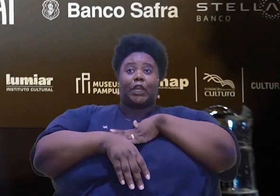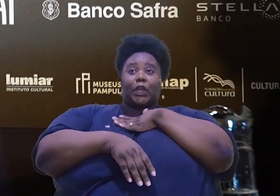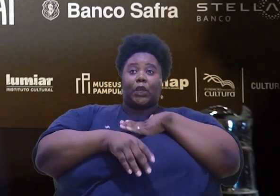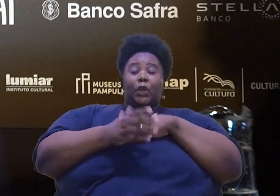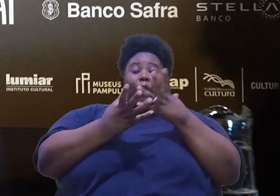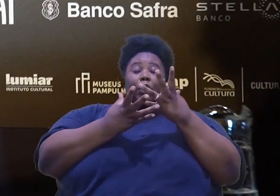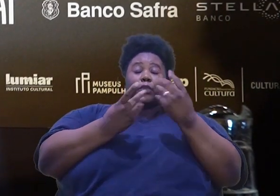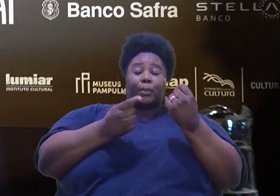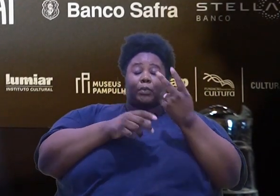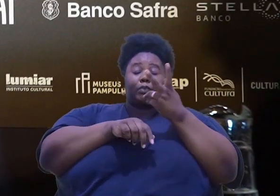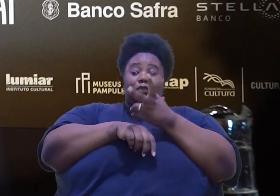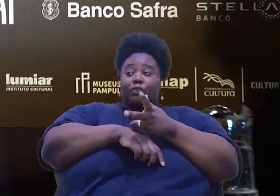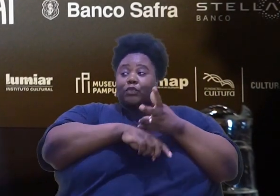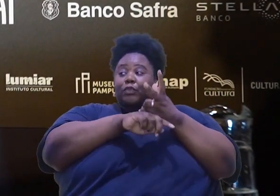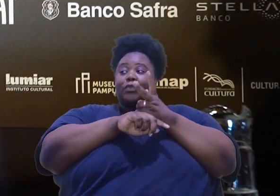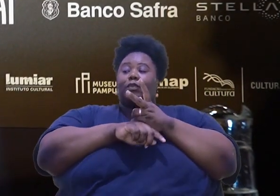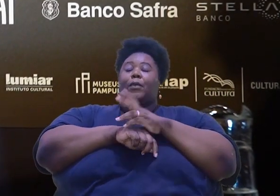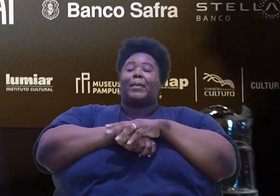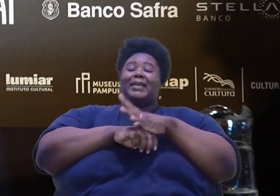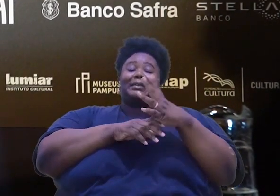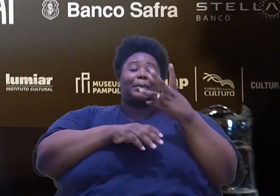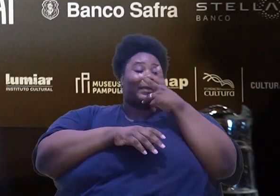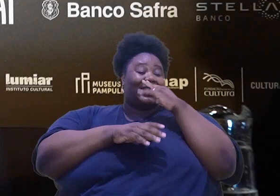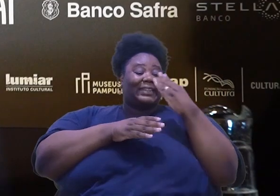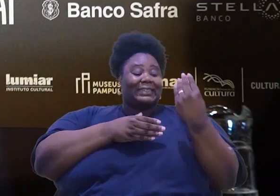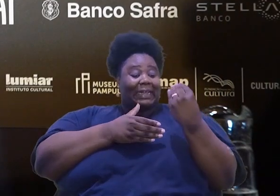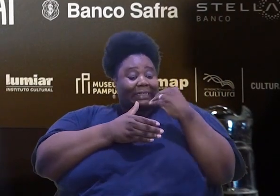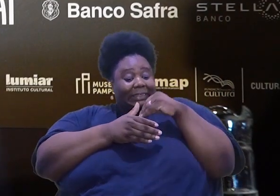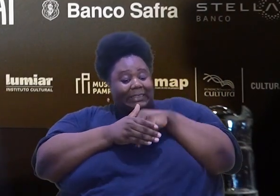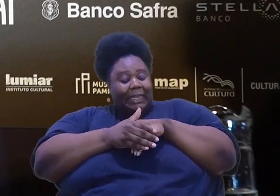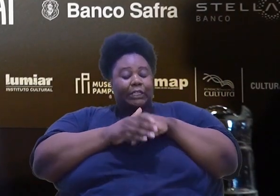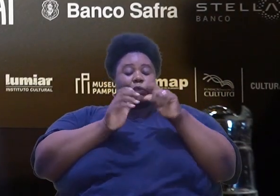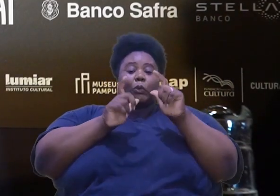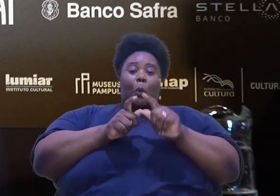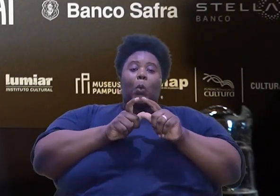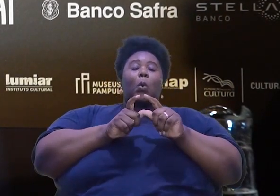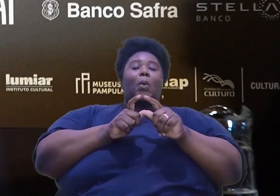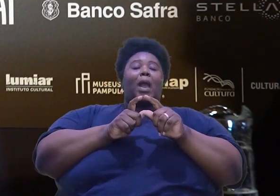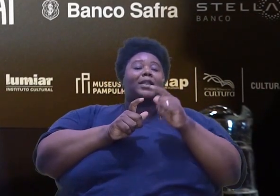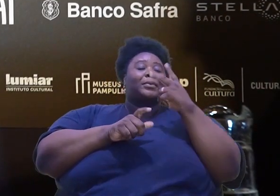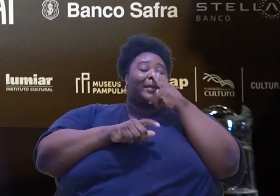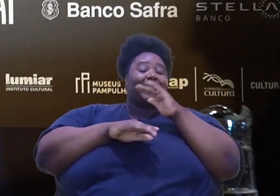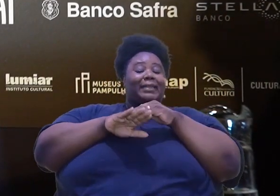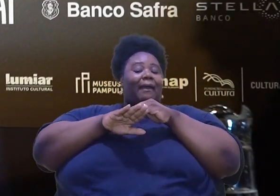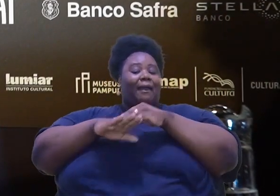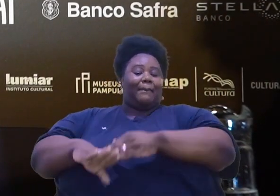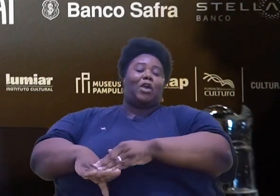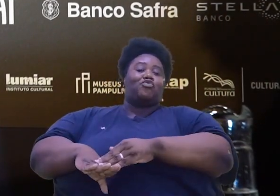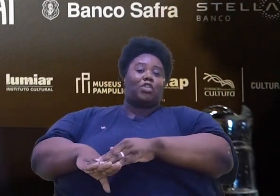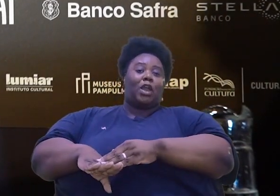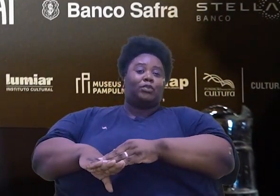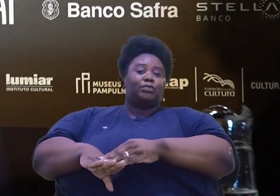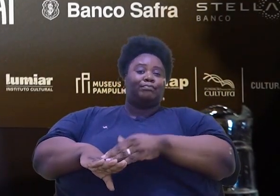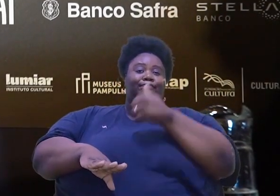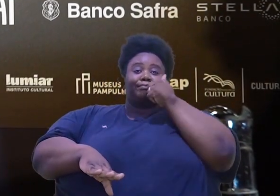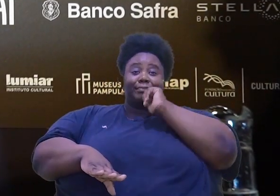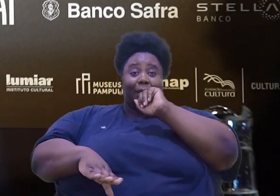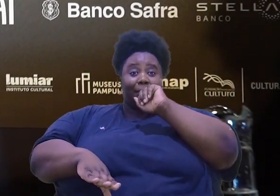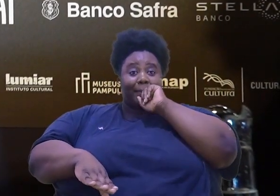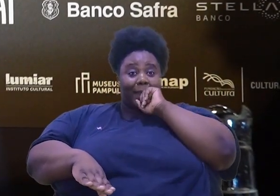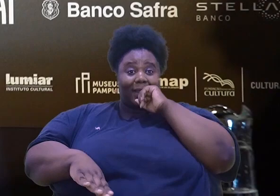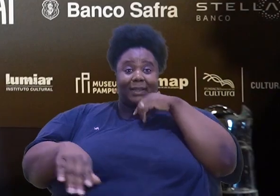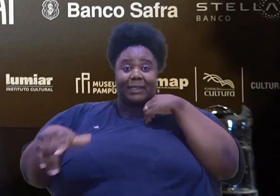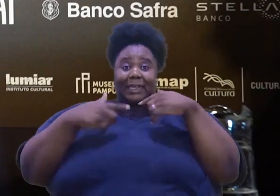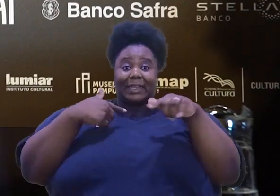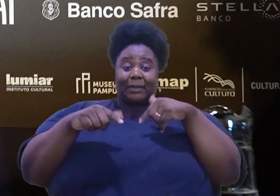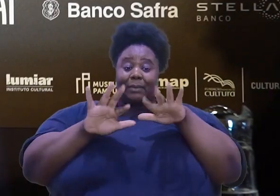de afirmar, e vem entranhada a partir de lugares subalternizados. Minha mãe